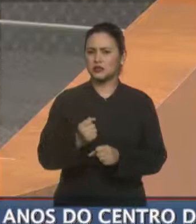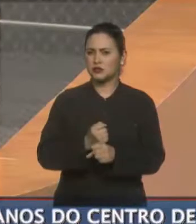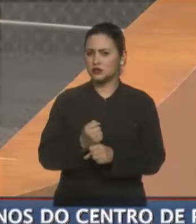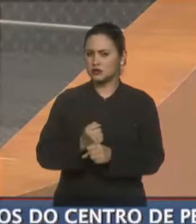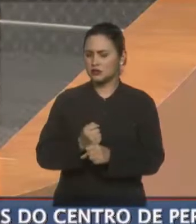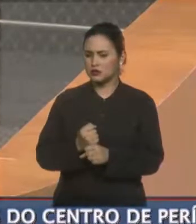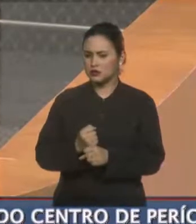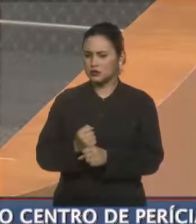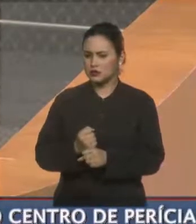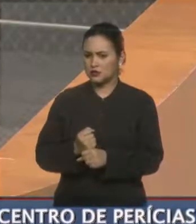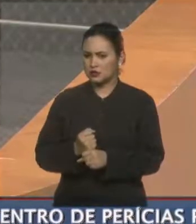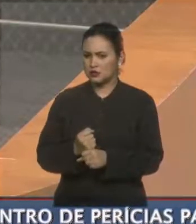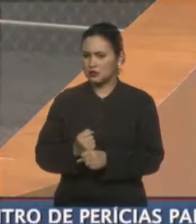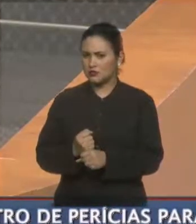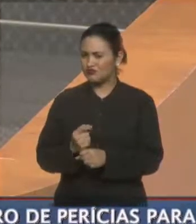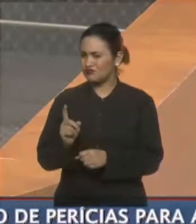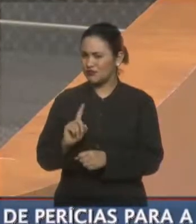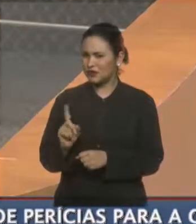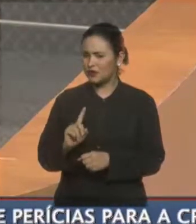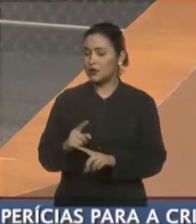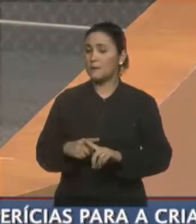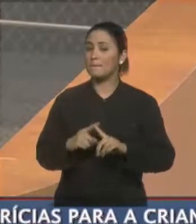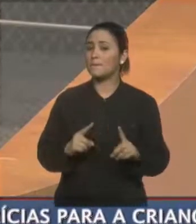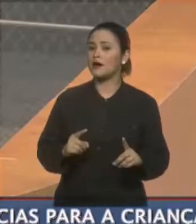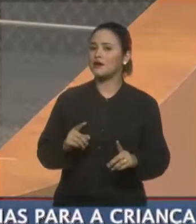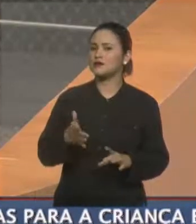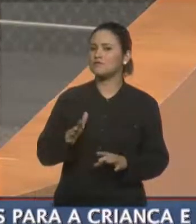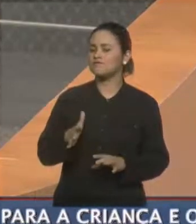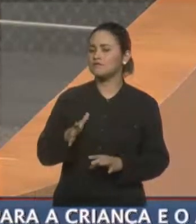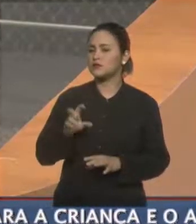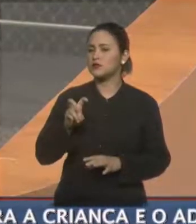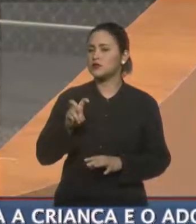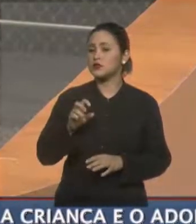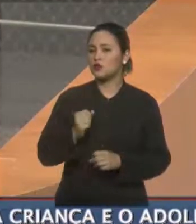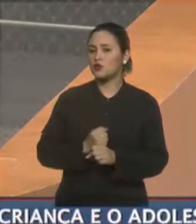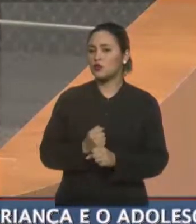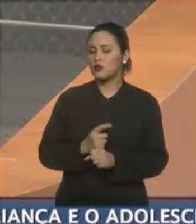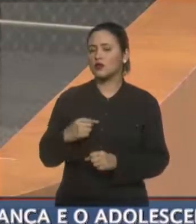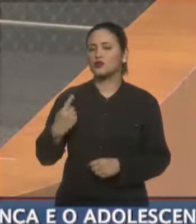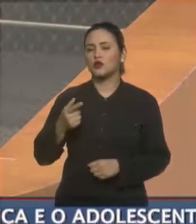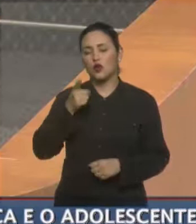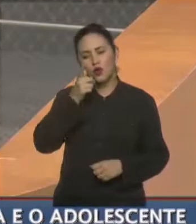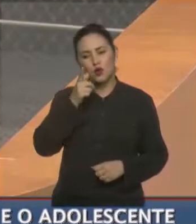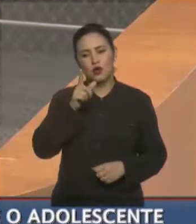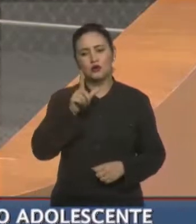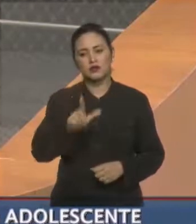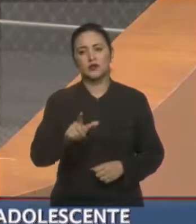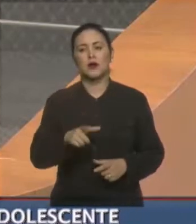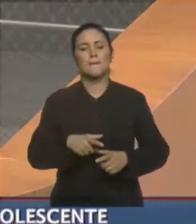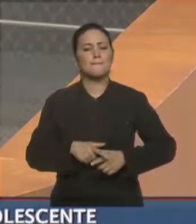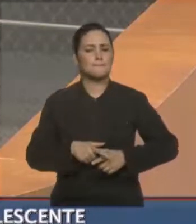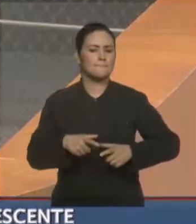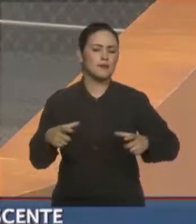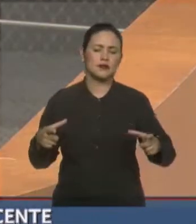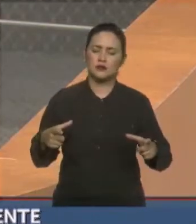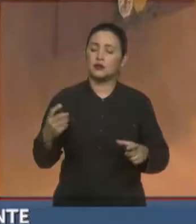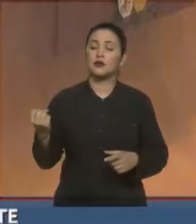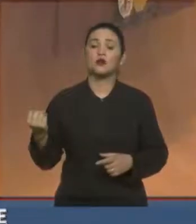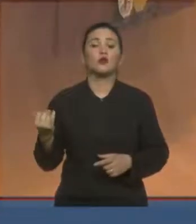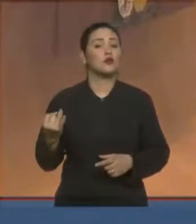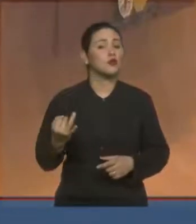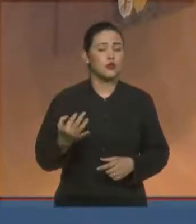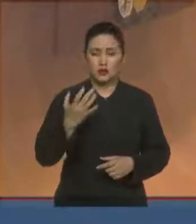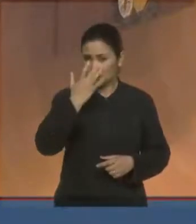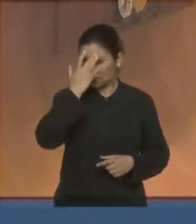otimistas, que daqui a uns 5 anos a gente consiga aumentar o quadro de peritos oficiais do centro, tanto